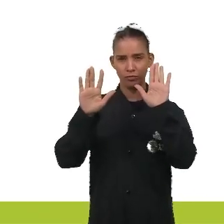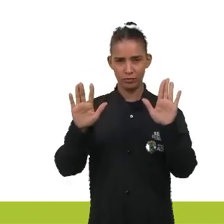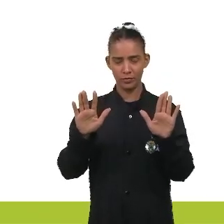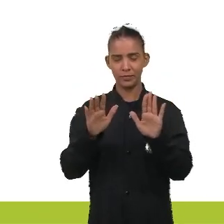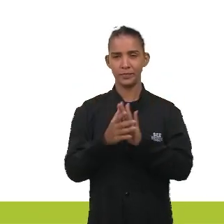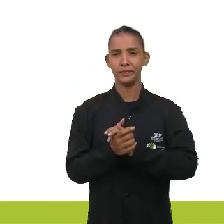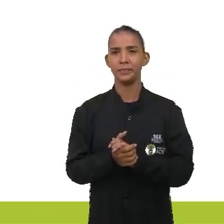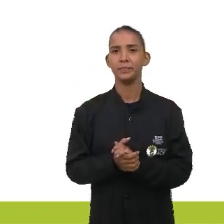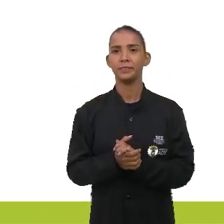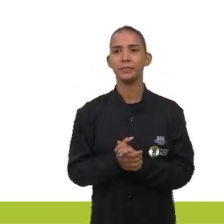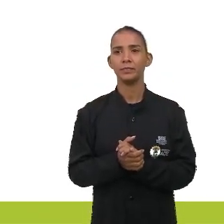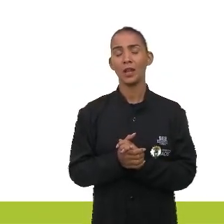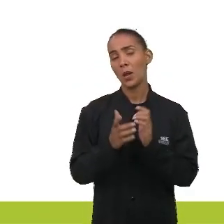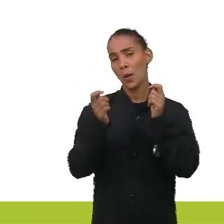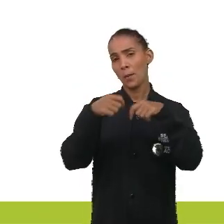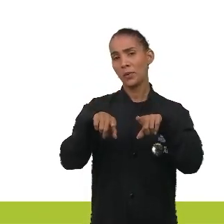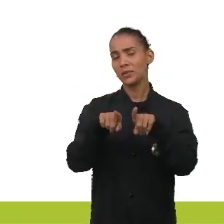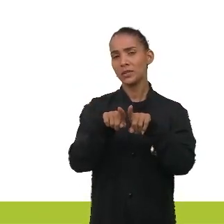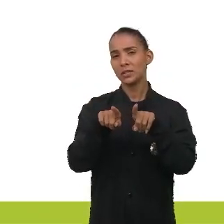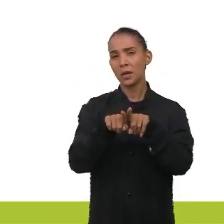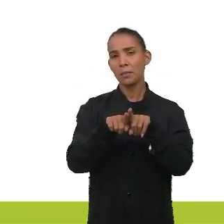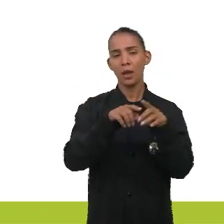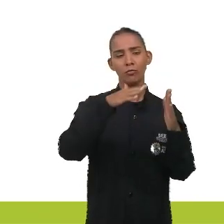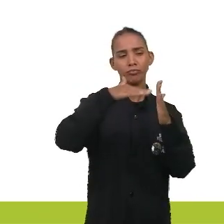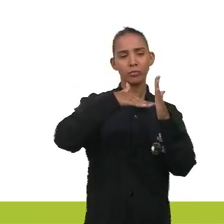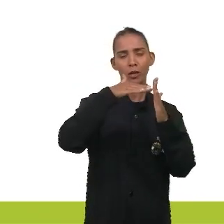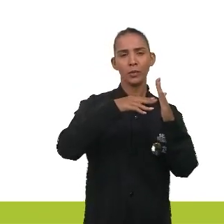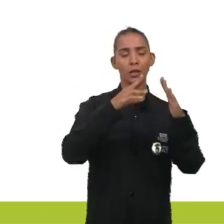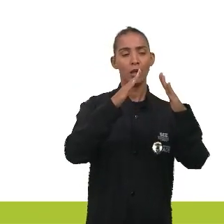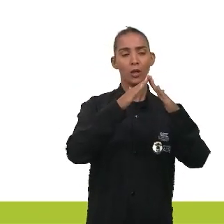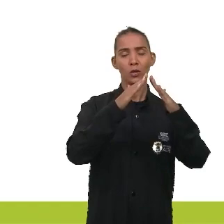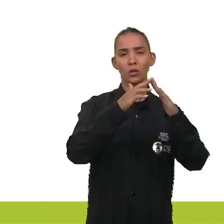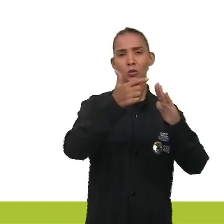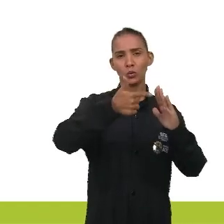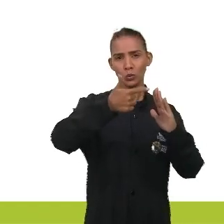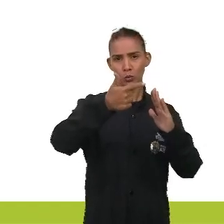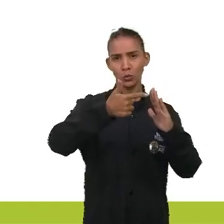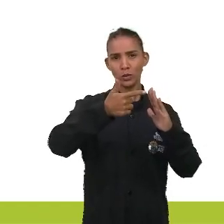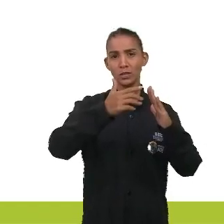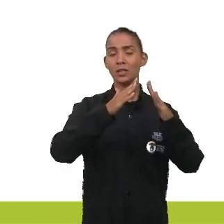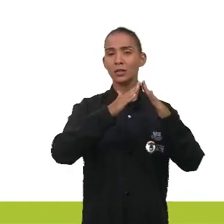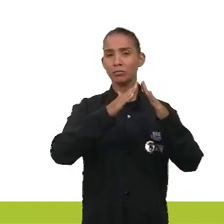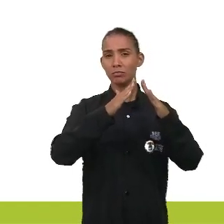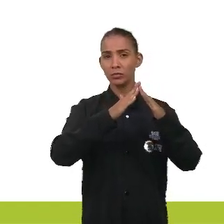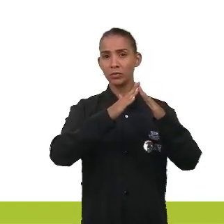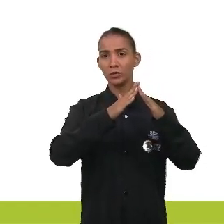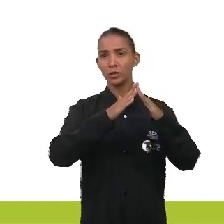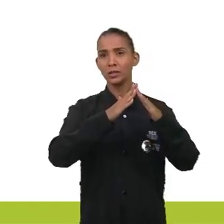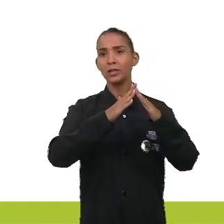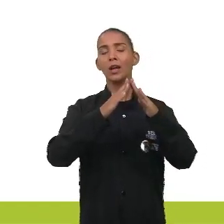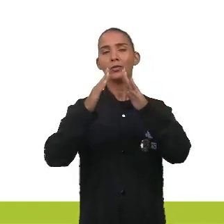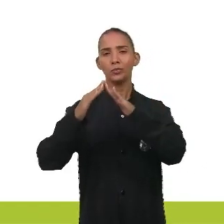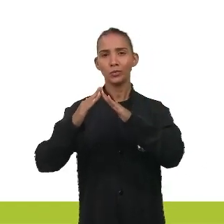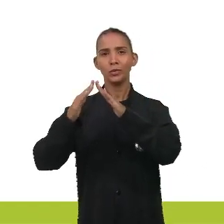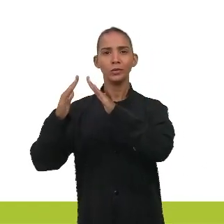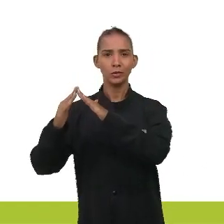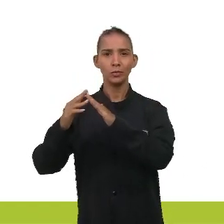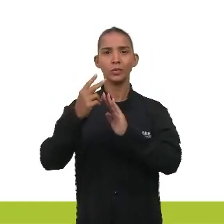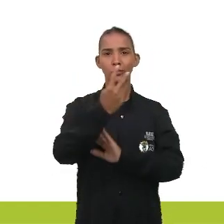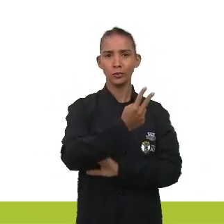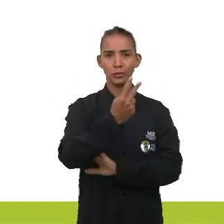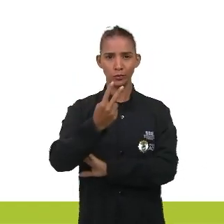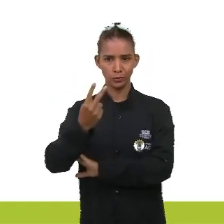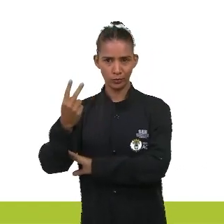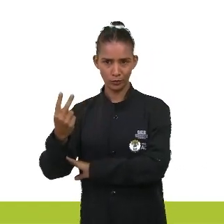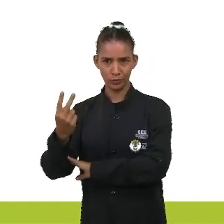Ok? Ou eu poderia, por exemplo, pintar duas casas aqui, duas casas aqui, com essa outra cor, né? Em total